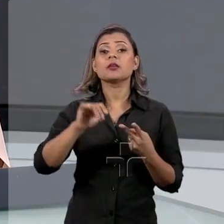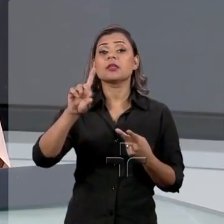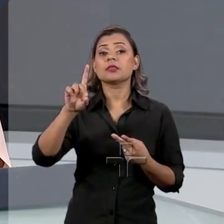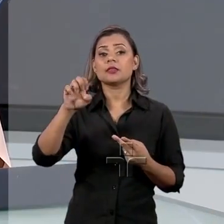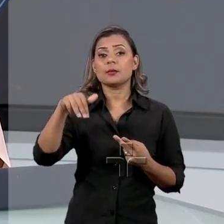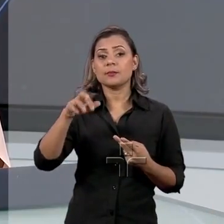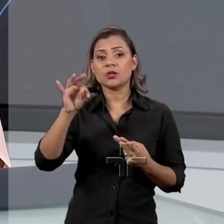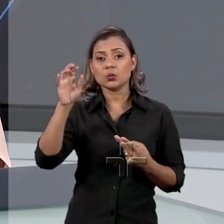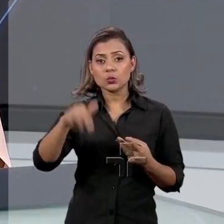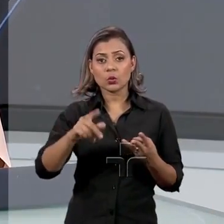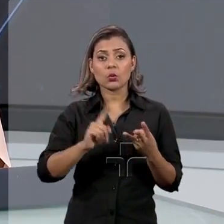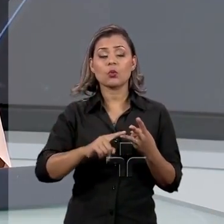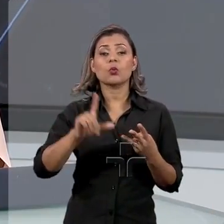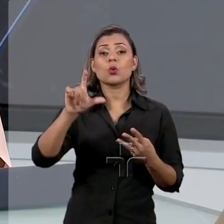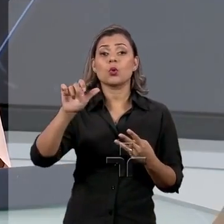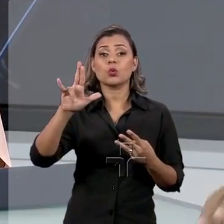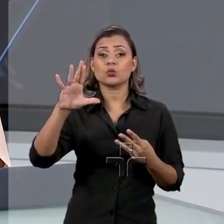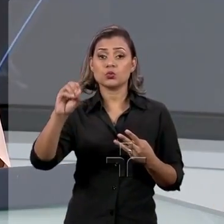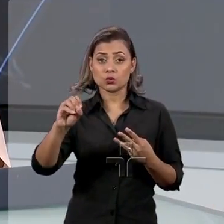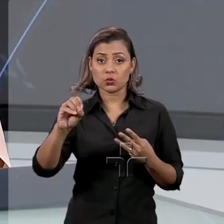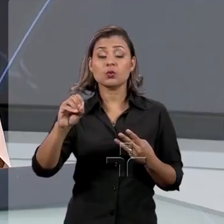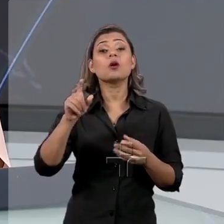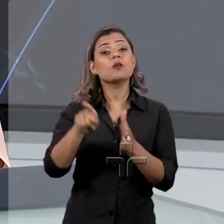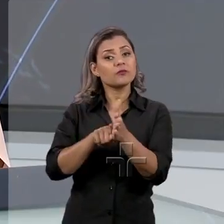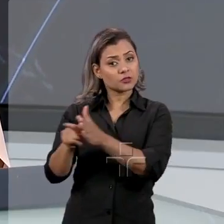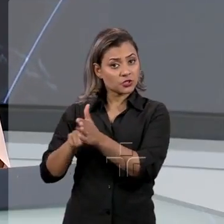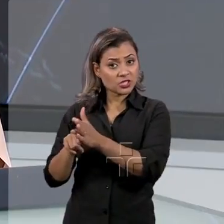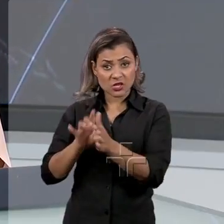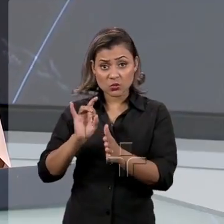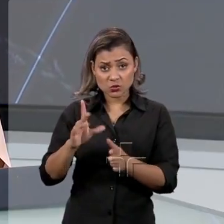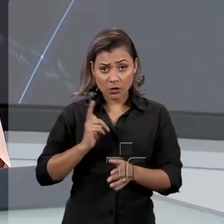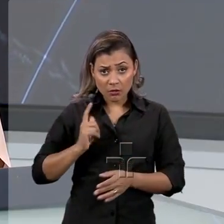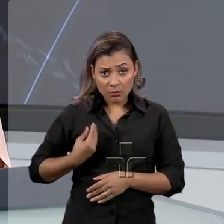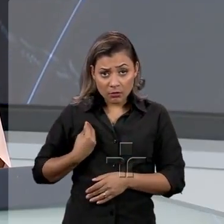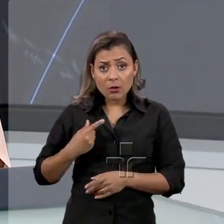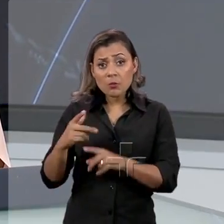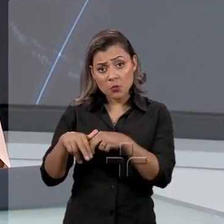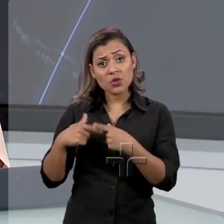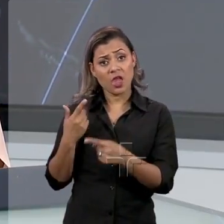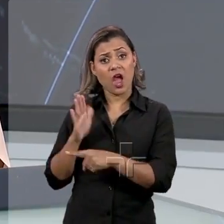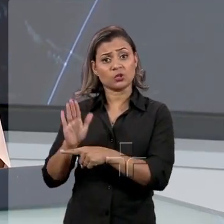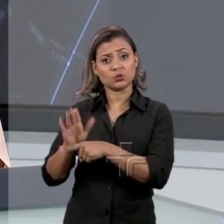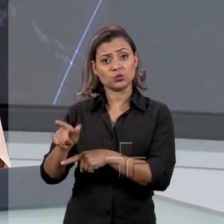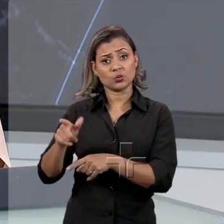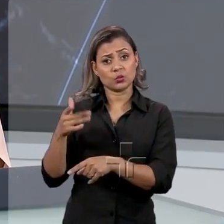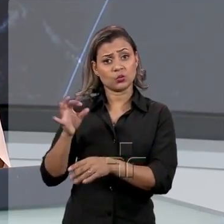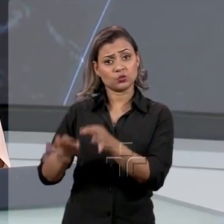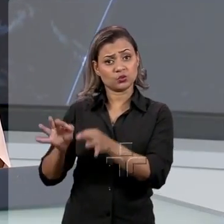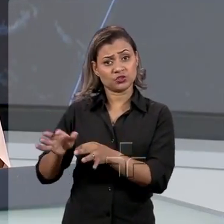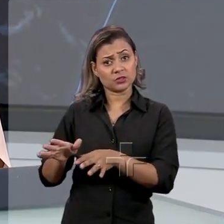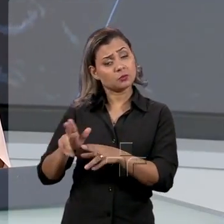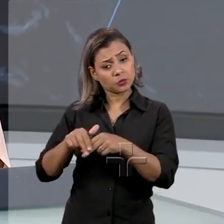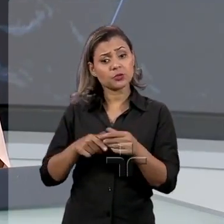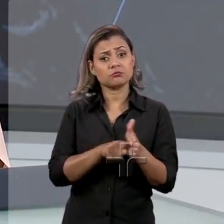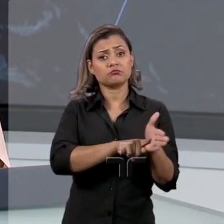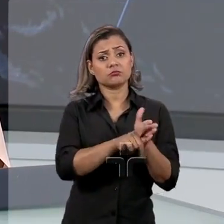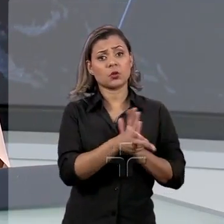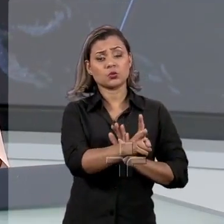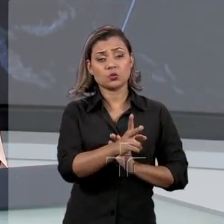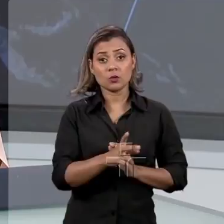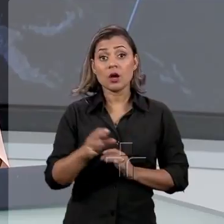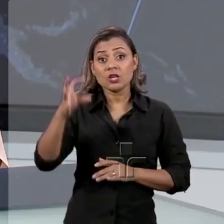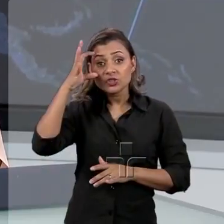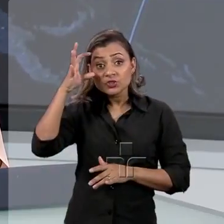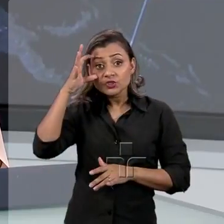Demilton de Castro e também Lúcio Funaro, a investigação só existe porque eles colaboraram com a Justiça. A ex-presidente Dilma Rousseff